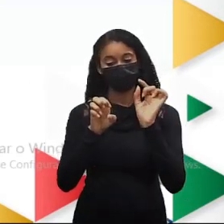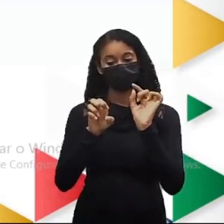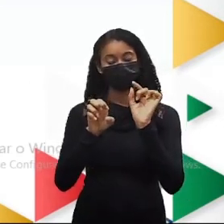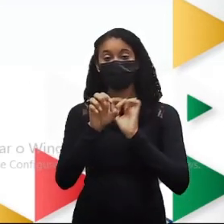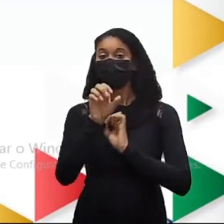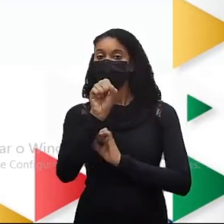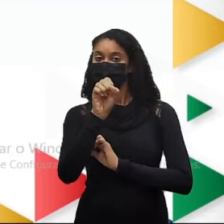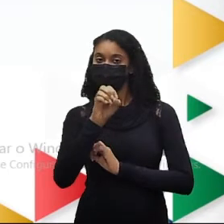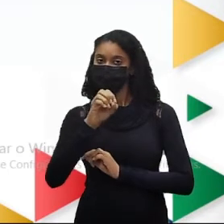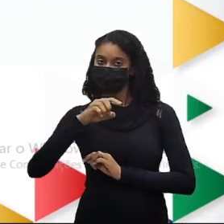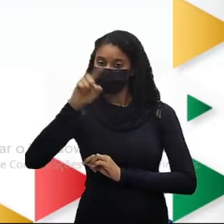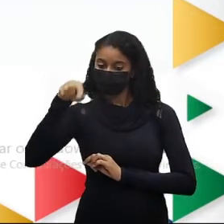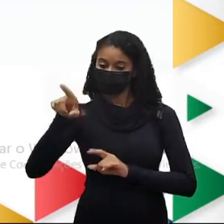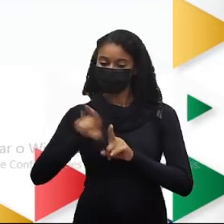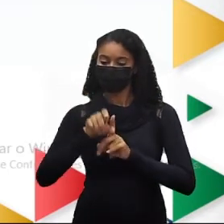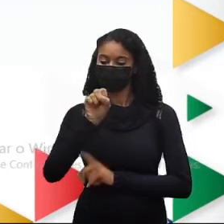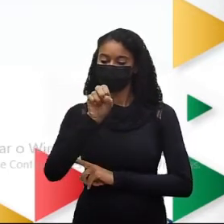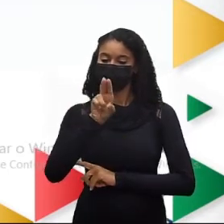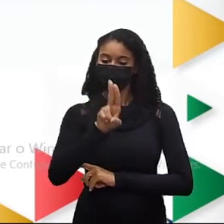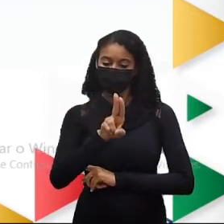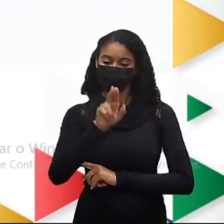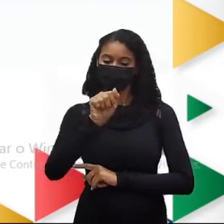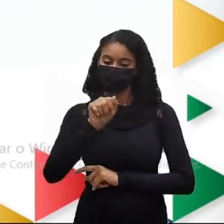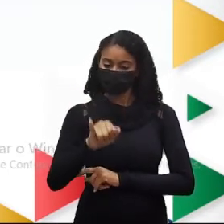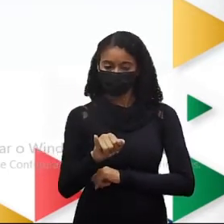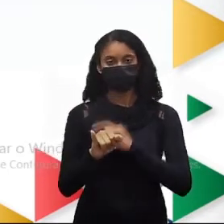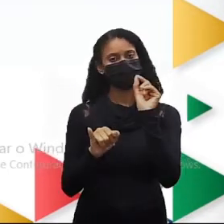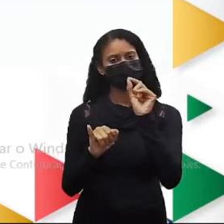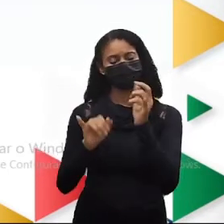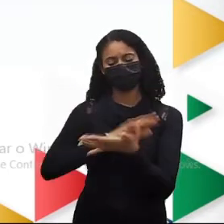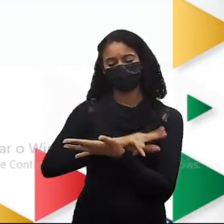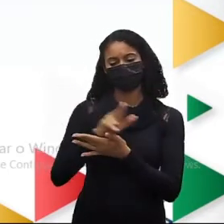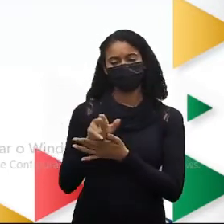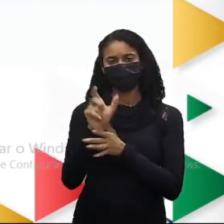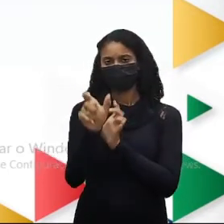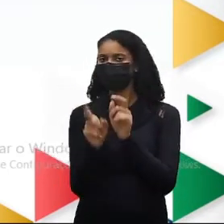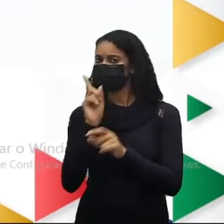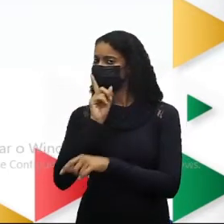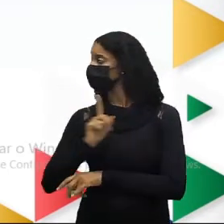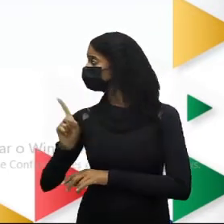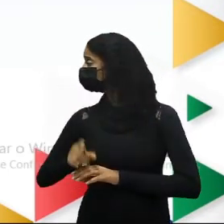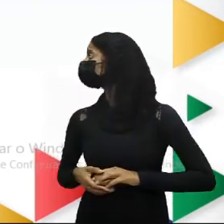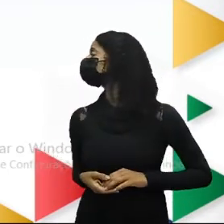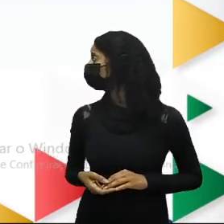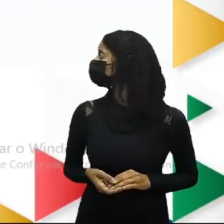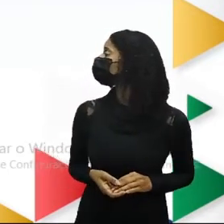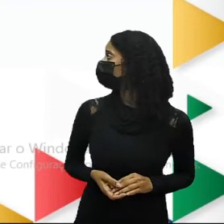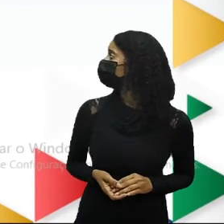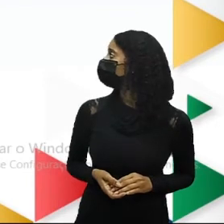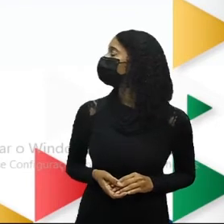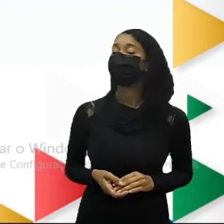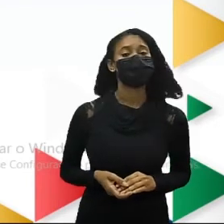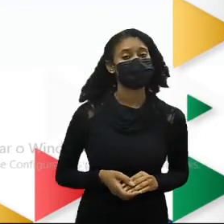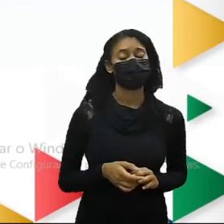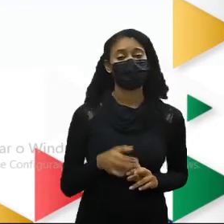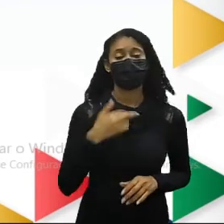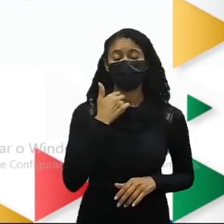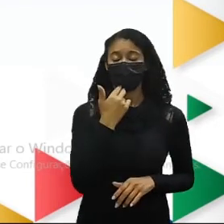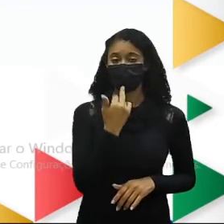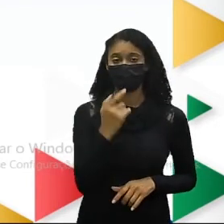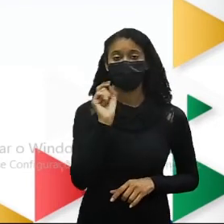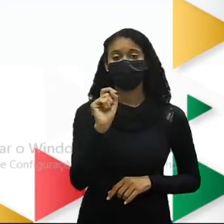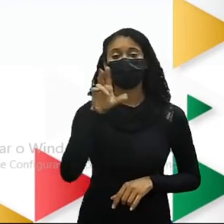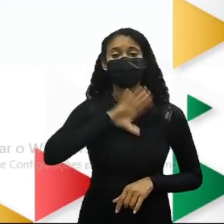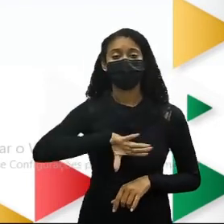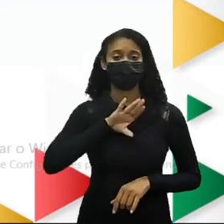linguísticas regionais. Então é importante lembrar, a língua é a mesma, é o português, mas há